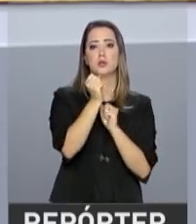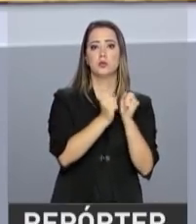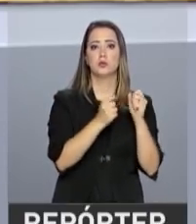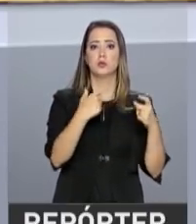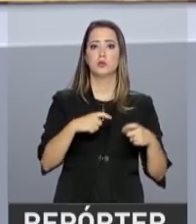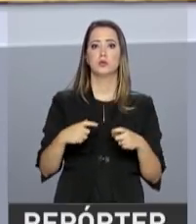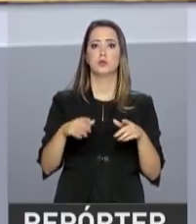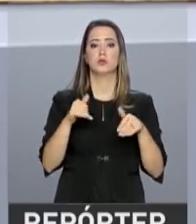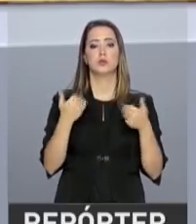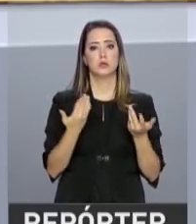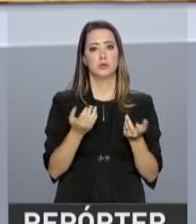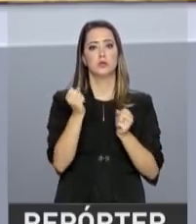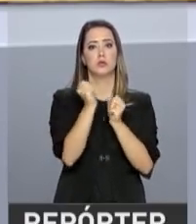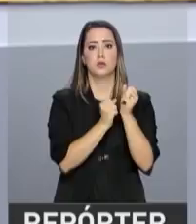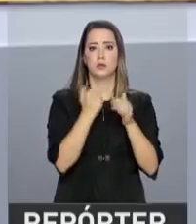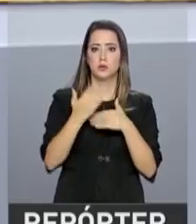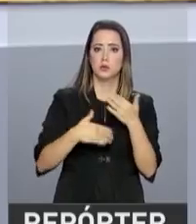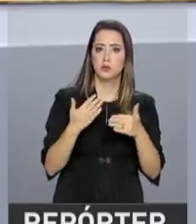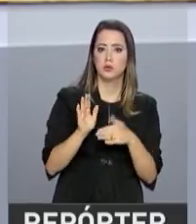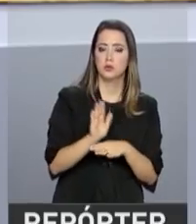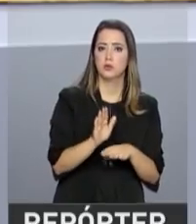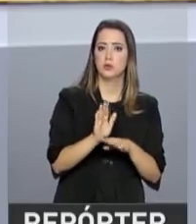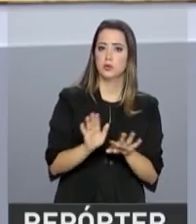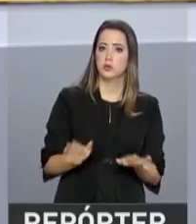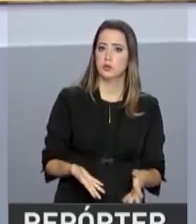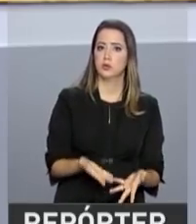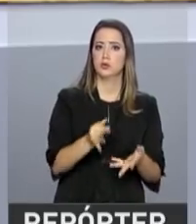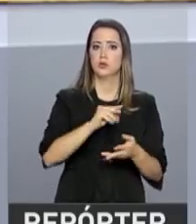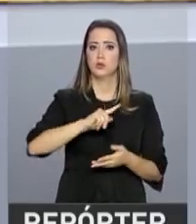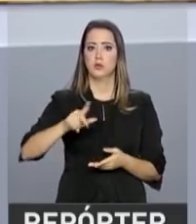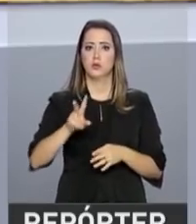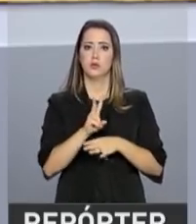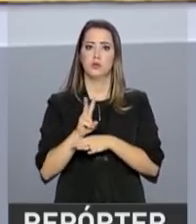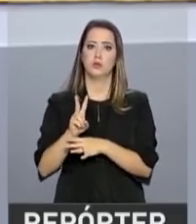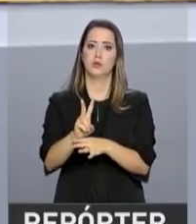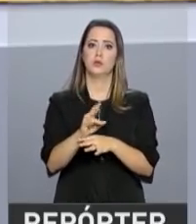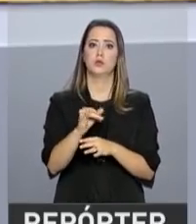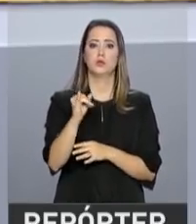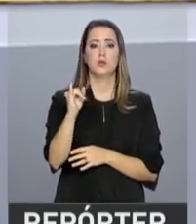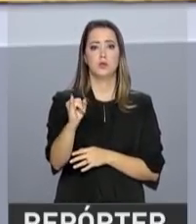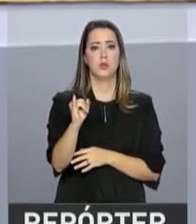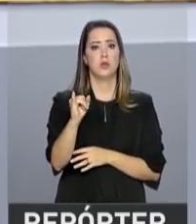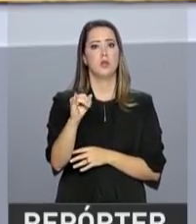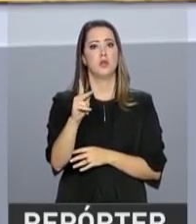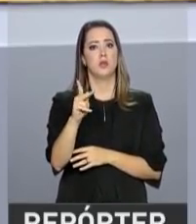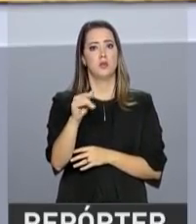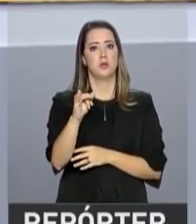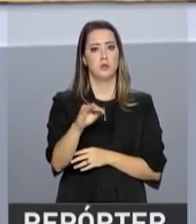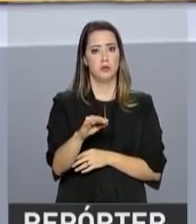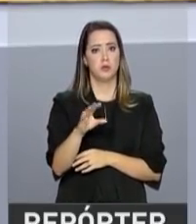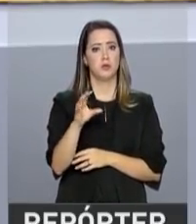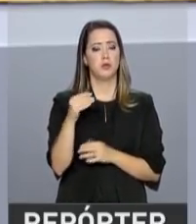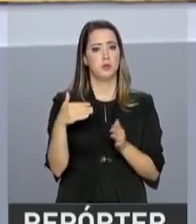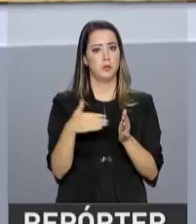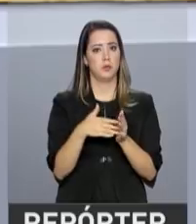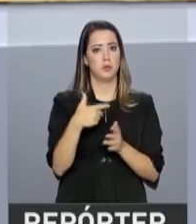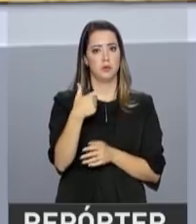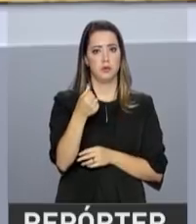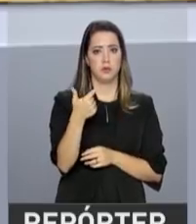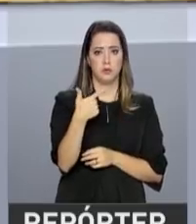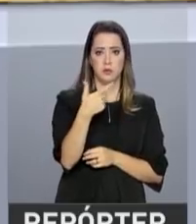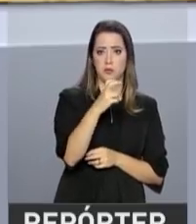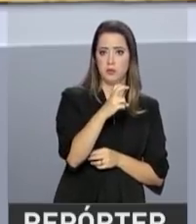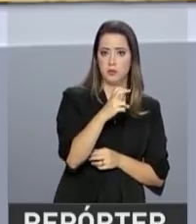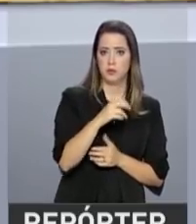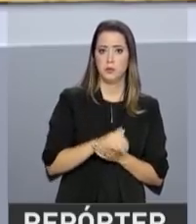as fábricas de automóveis continuam recebendo incentivos fiscais de crédito do Imposto sobre Produtos Industrializados, o IPI,